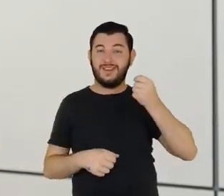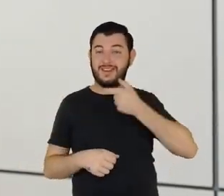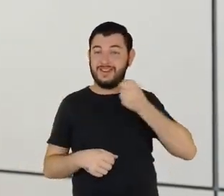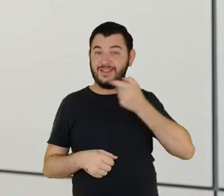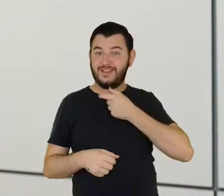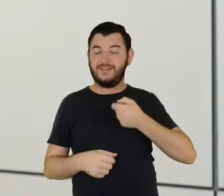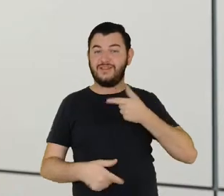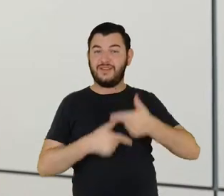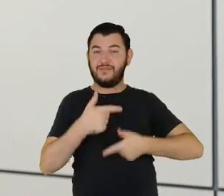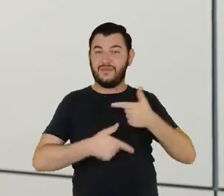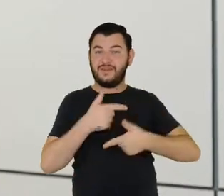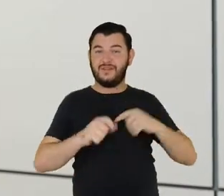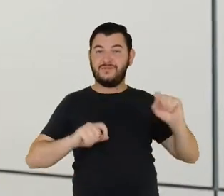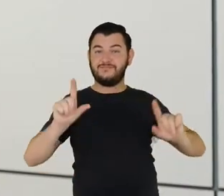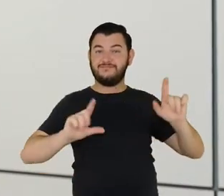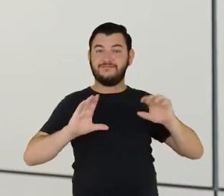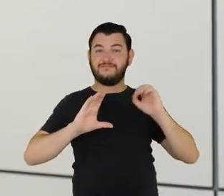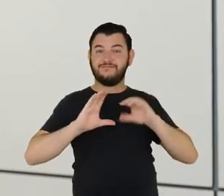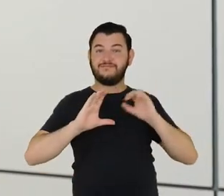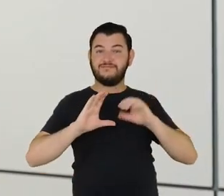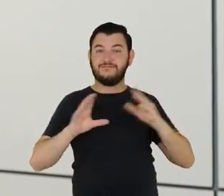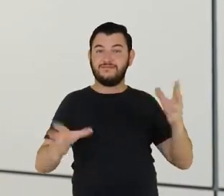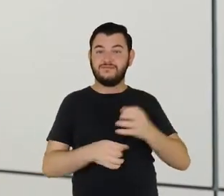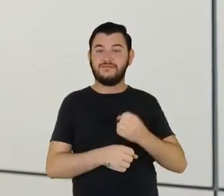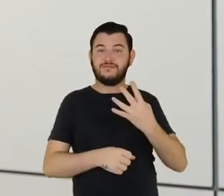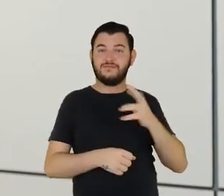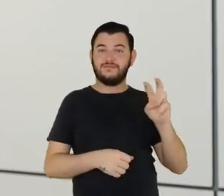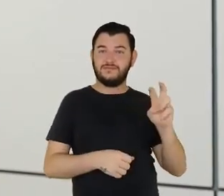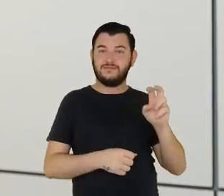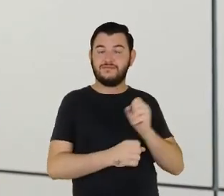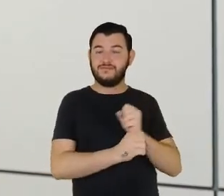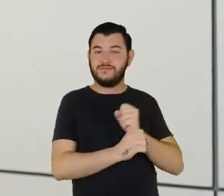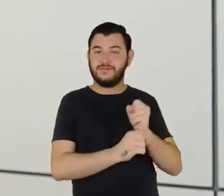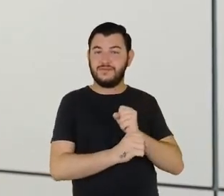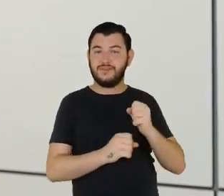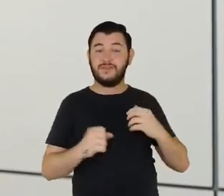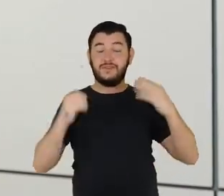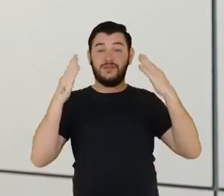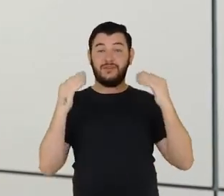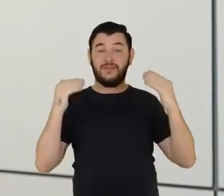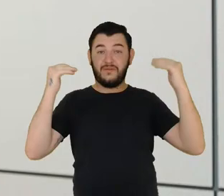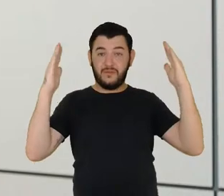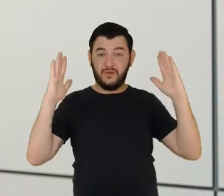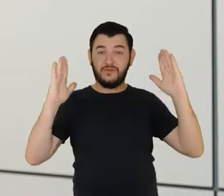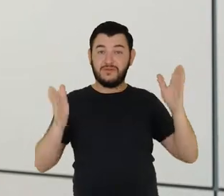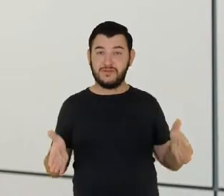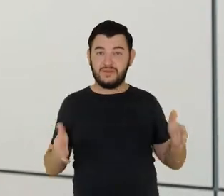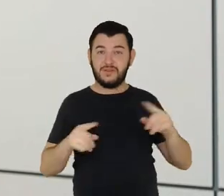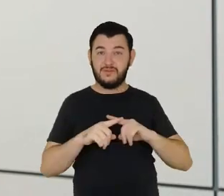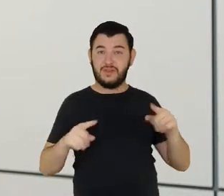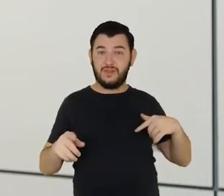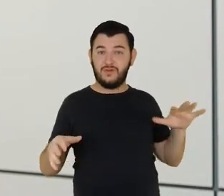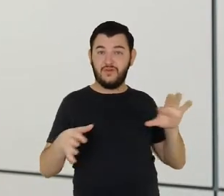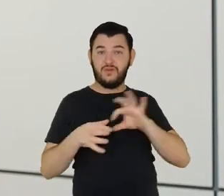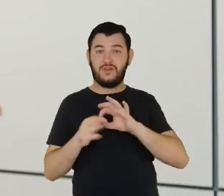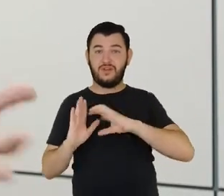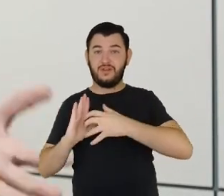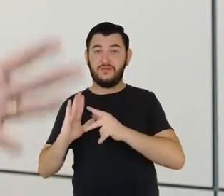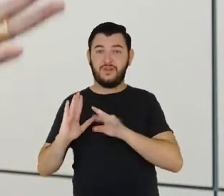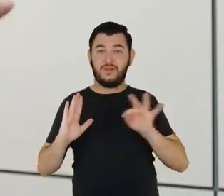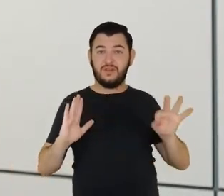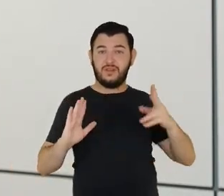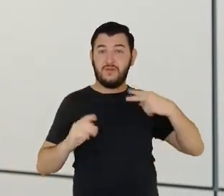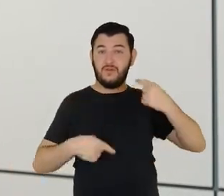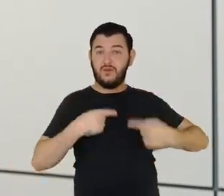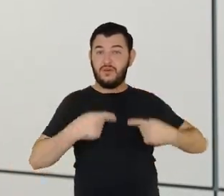muito famoso. E tem o lance de eu ser do PT e ser um político atuante. Exato. Então junta as duas coisas. Aqui em